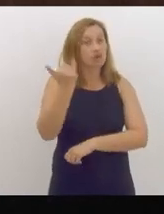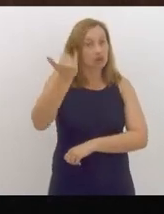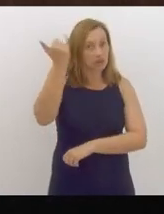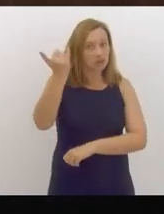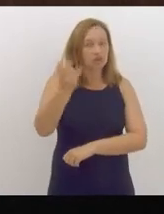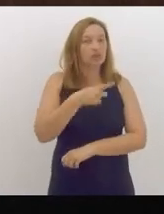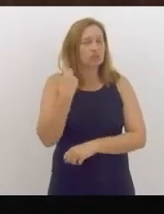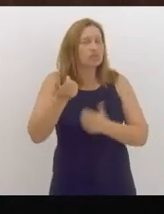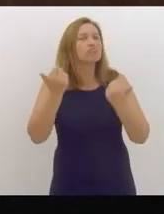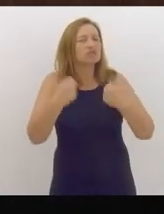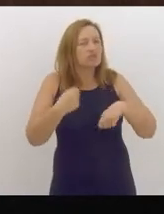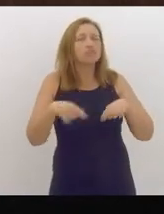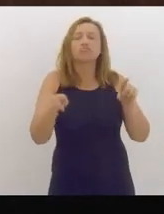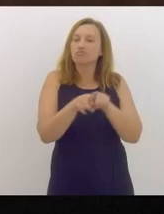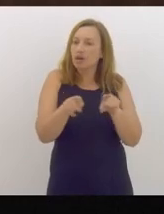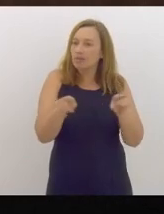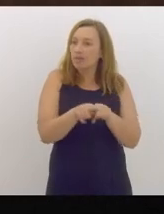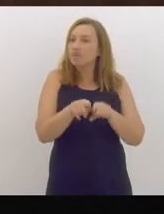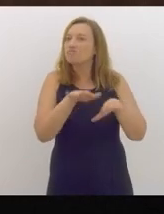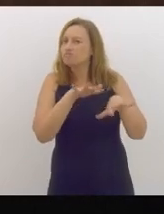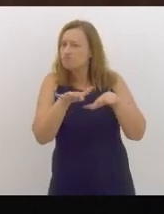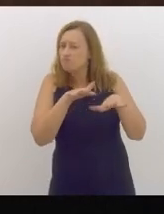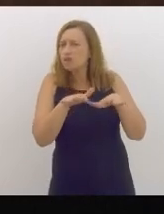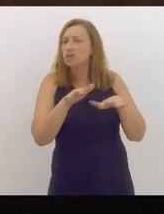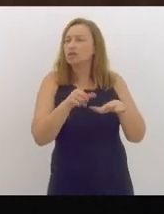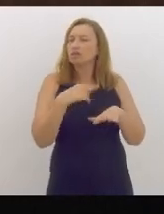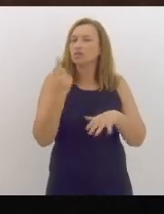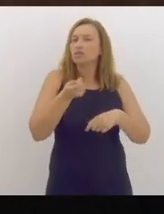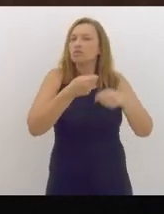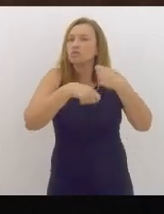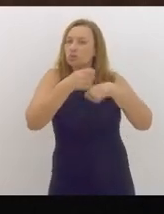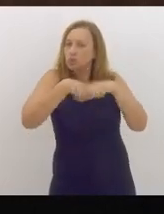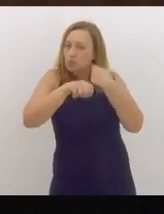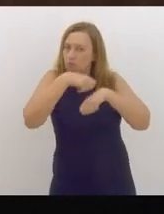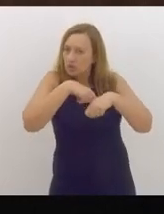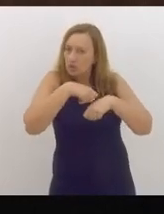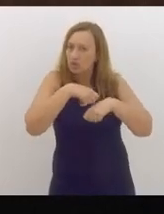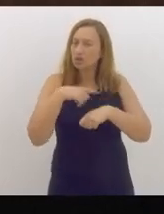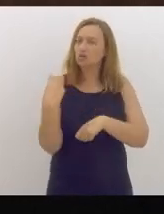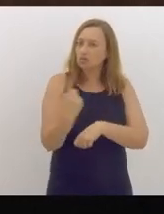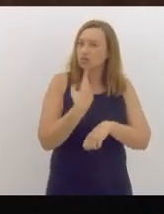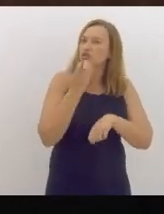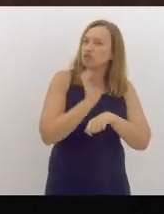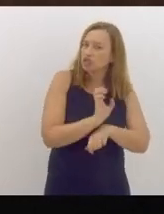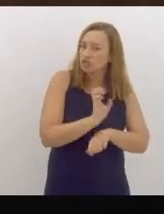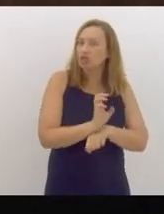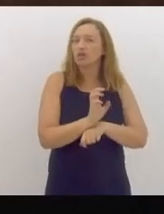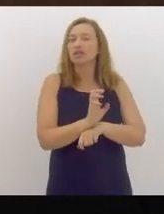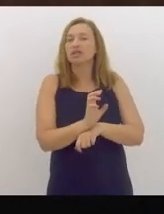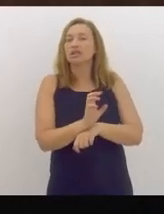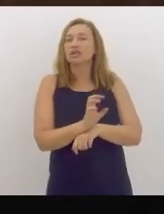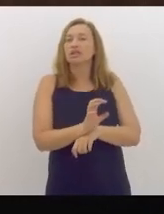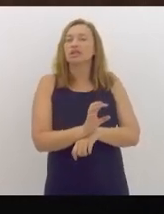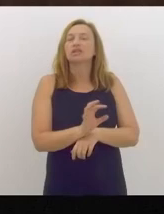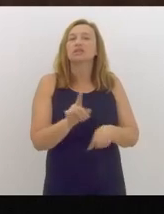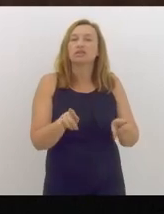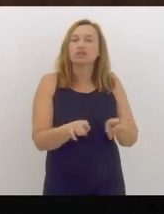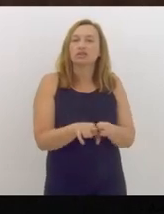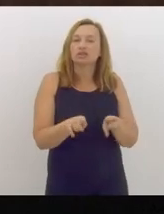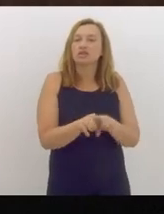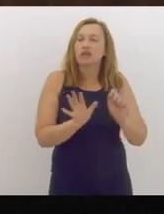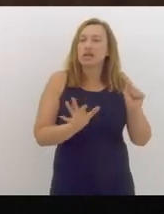a gente precisa também movimentar a nossa economia, a economia do nosso Estado, garantindo também